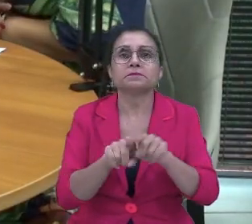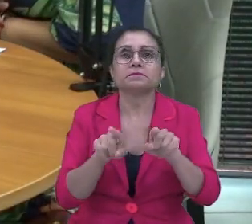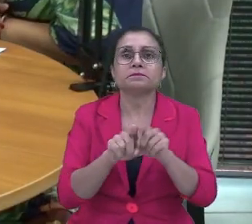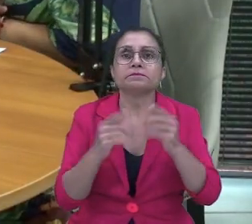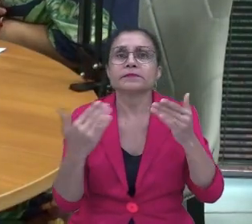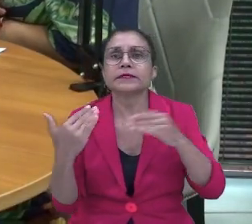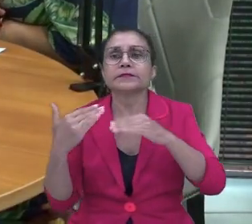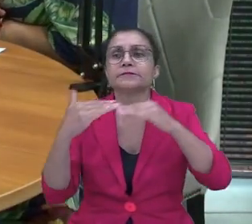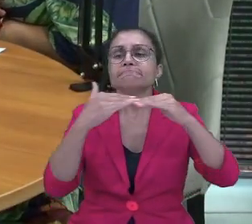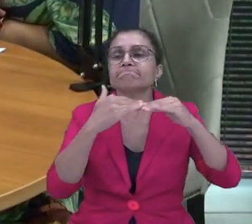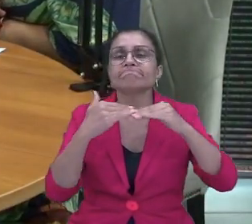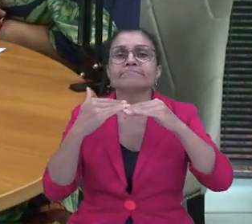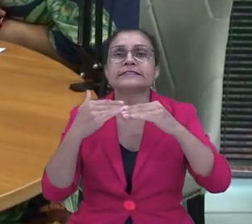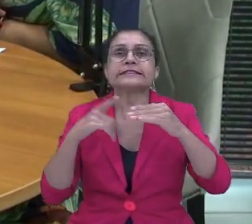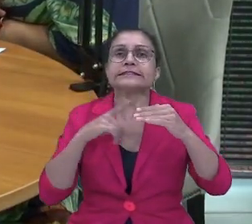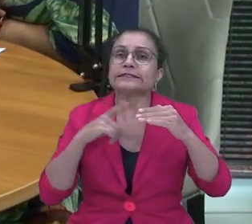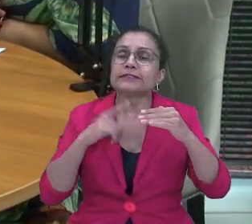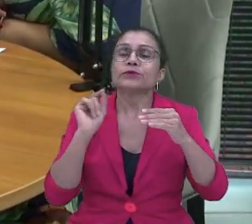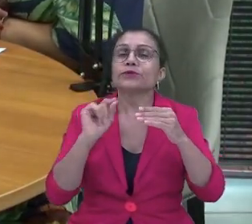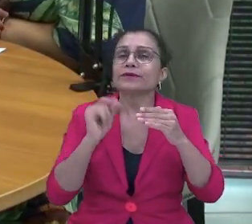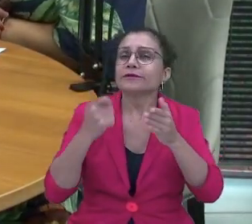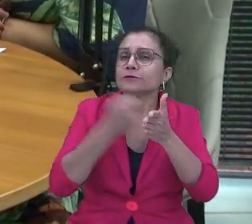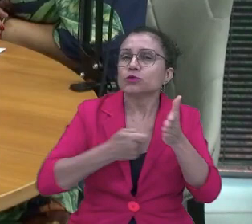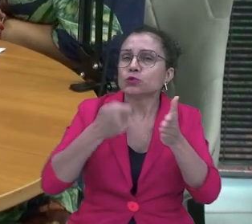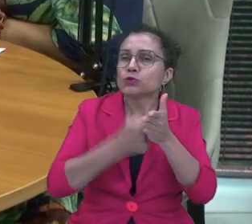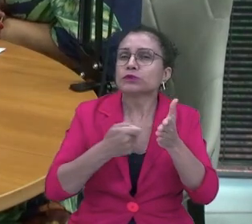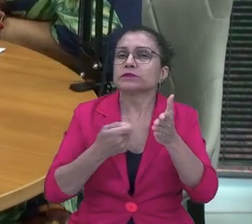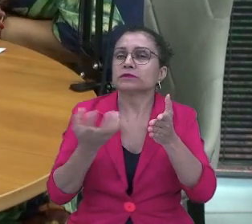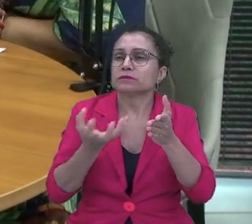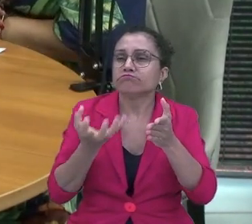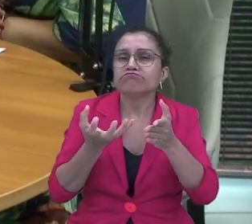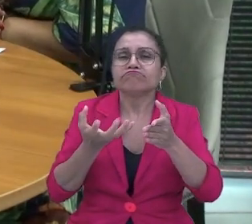ainda tanta luta por essa igualdade que a senhora fala,